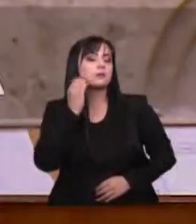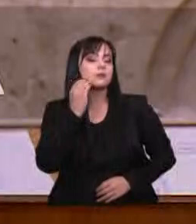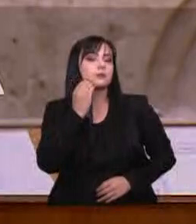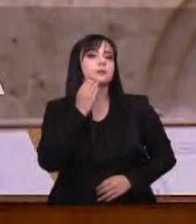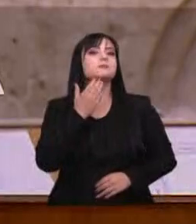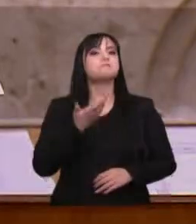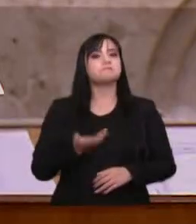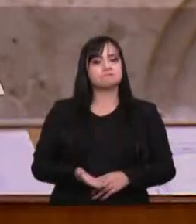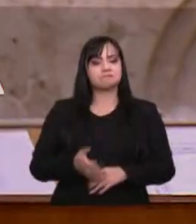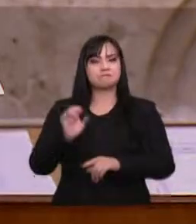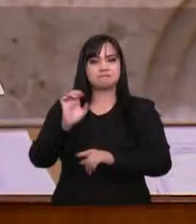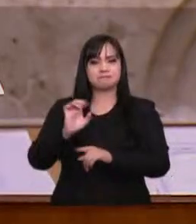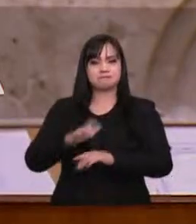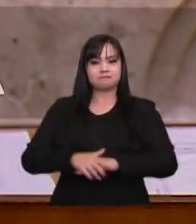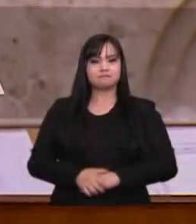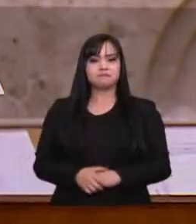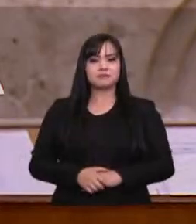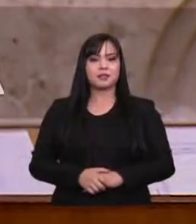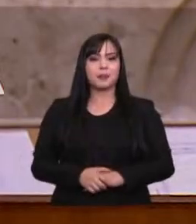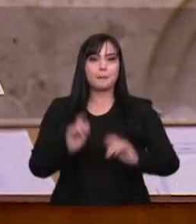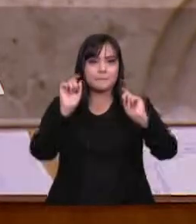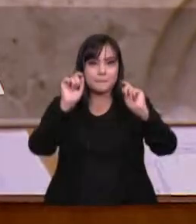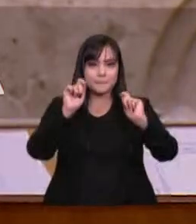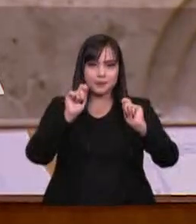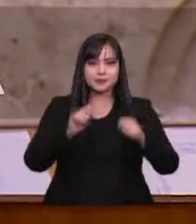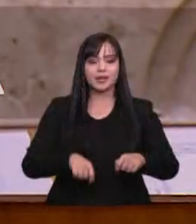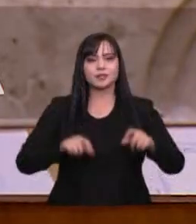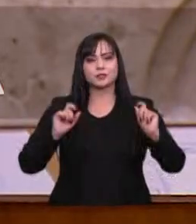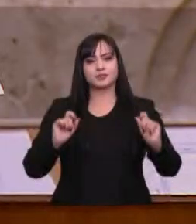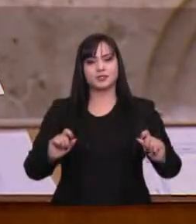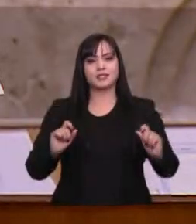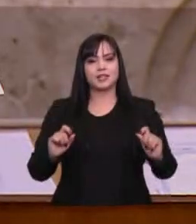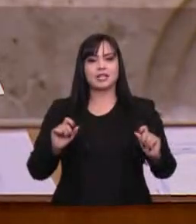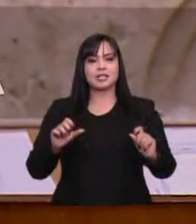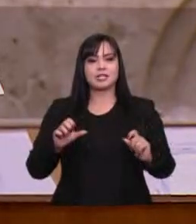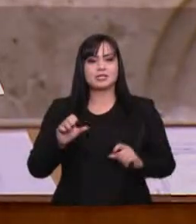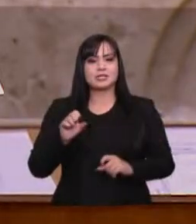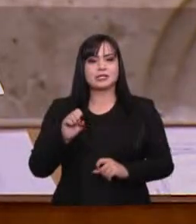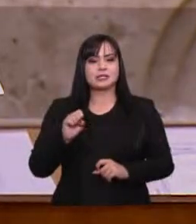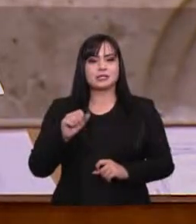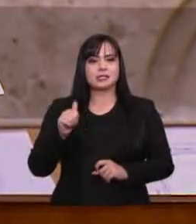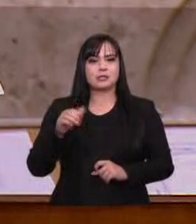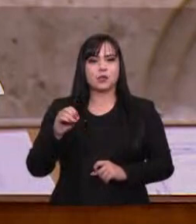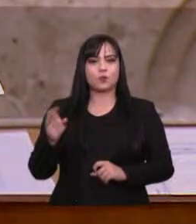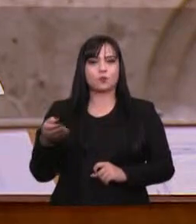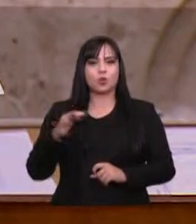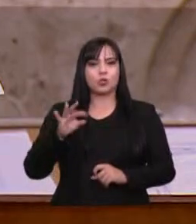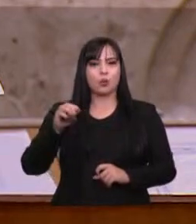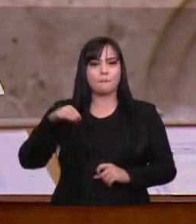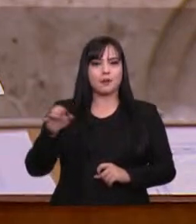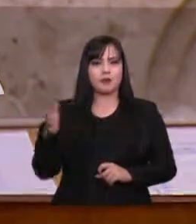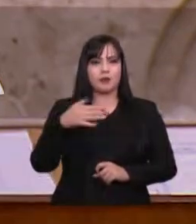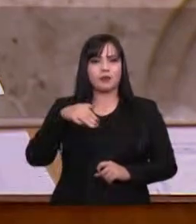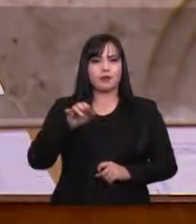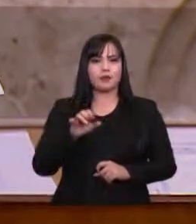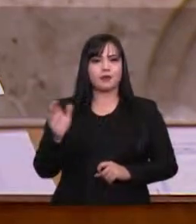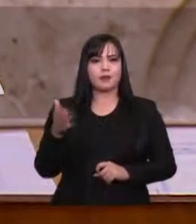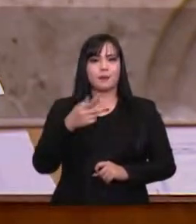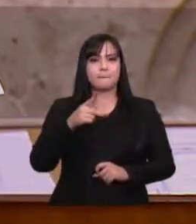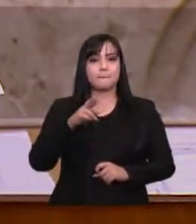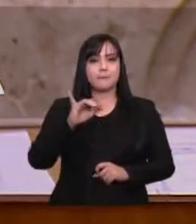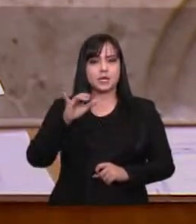tivemos a representação por absoluta impossibilidade de São Tomé e príncipe assim reunidos os